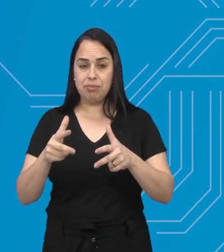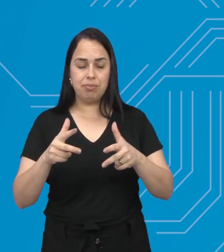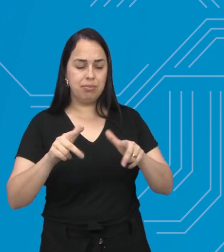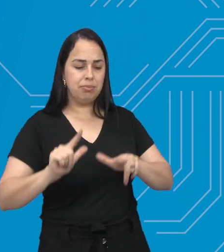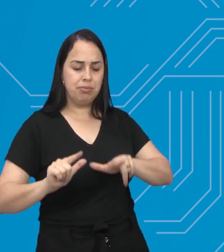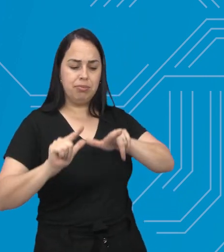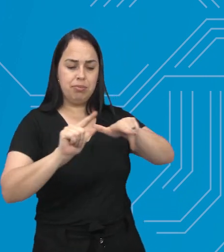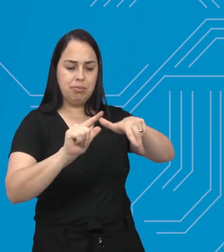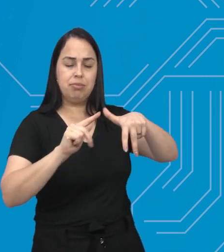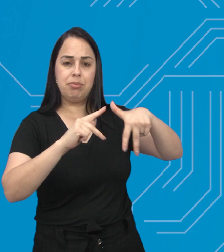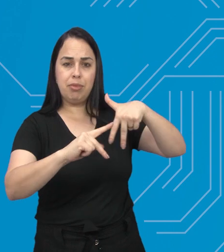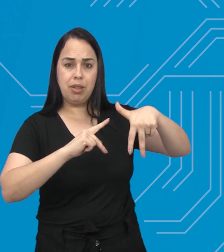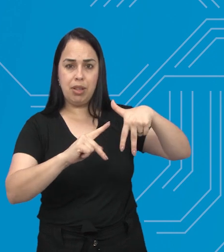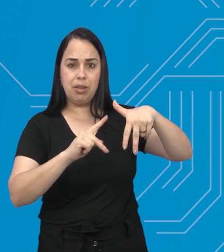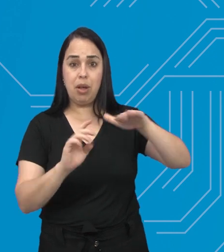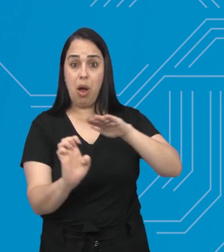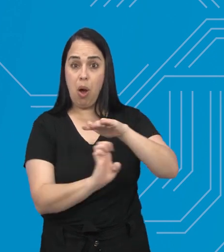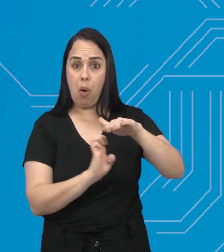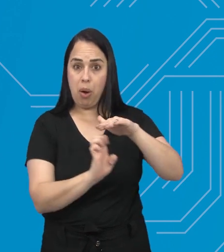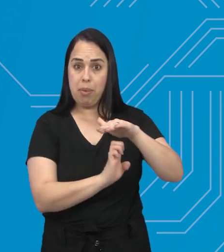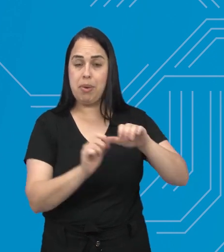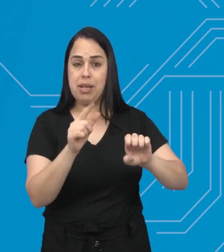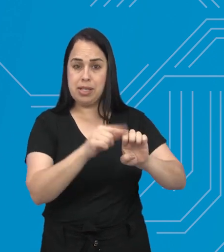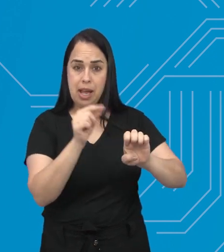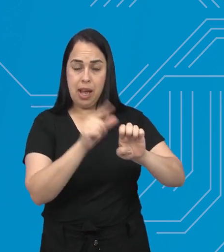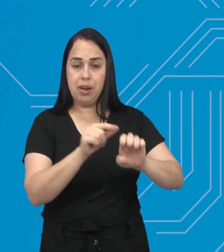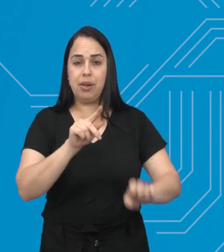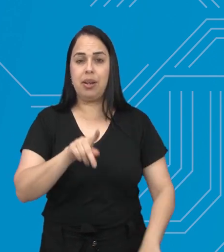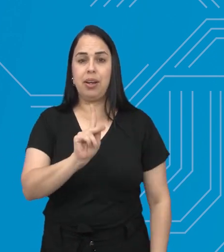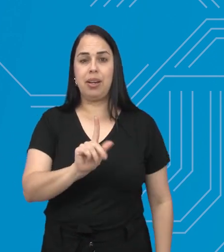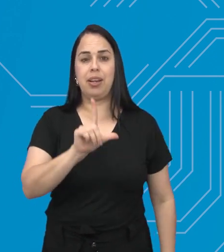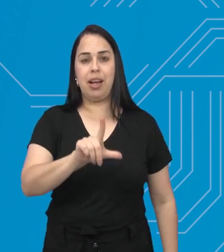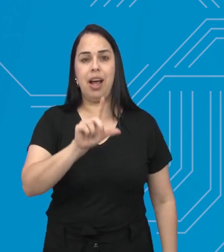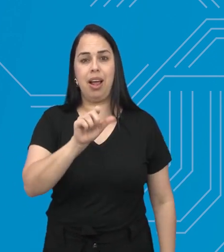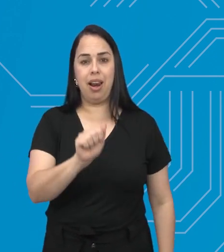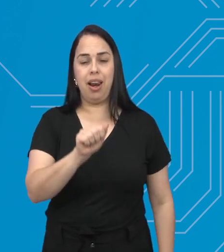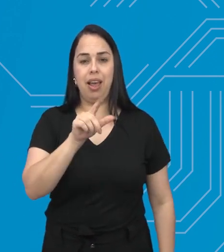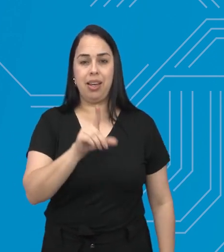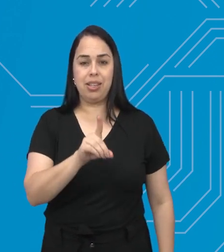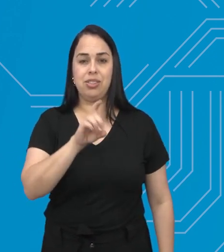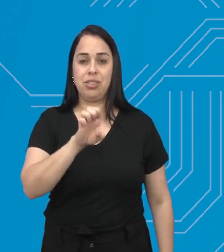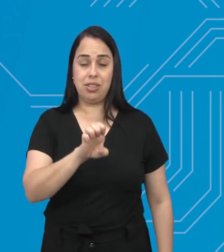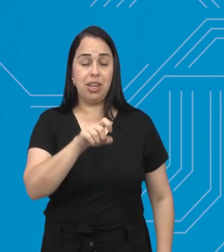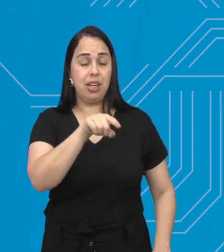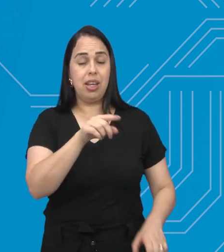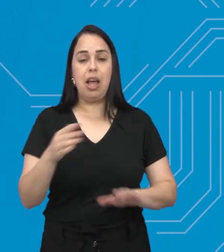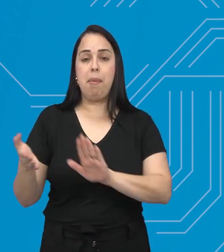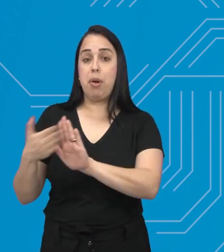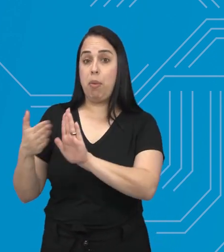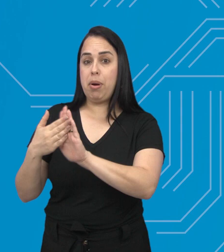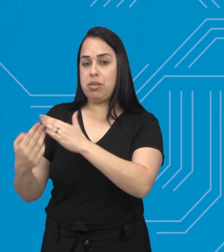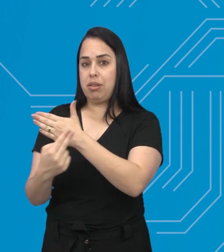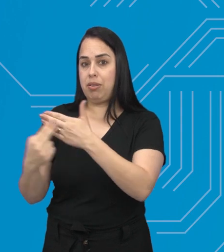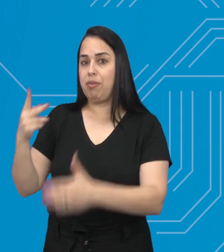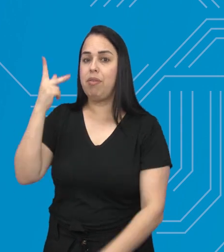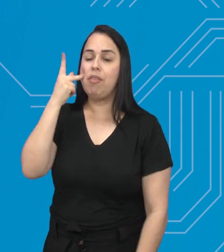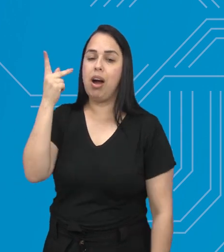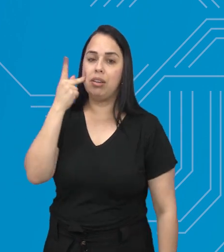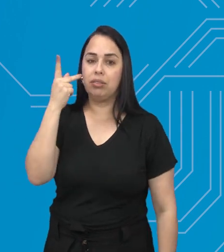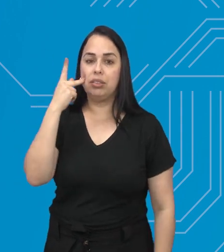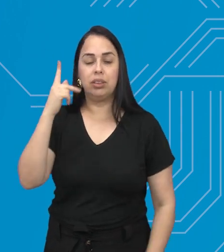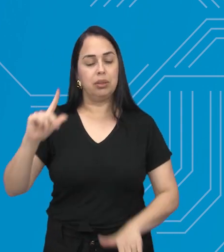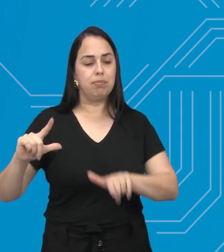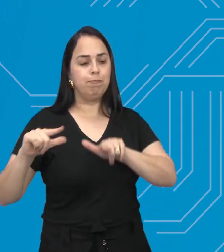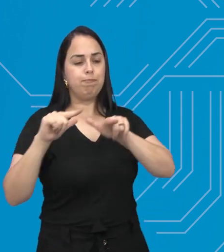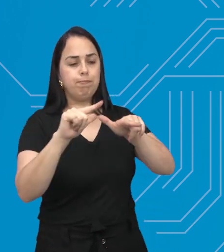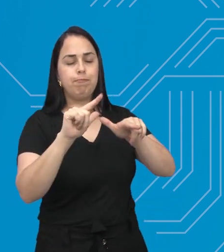de cidadão joseense ao empresário Khalid Mohamed El Mazou. A honraria foi proposta pelo vereador Rafael Pascucci como